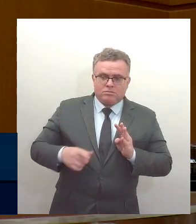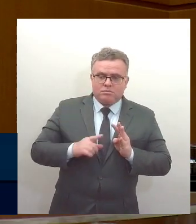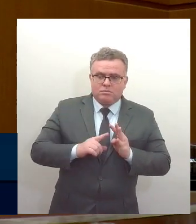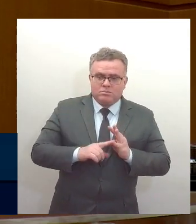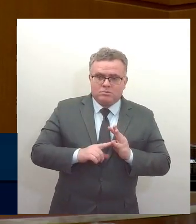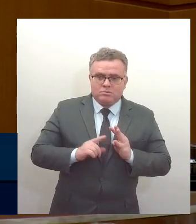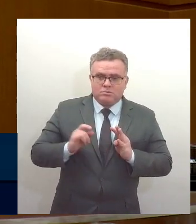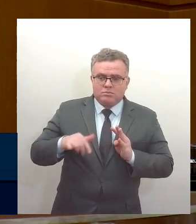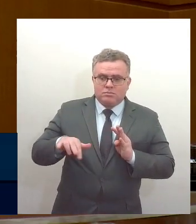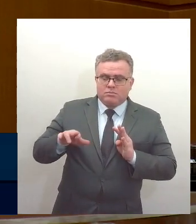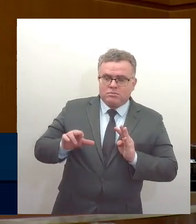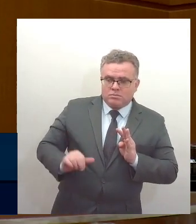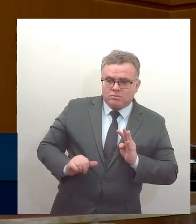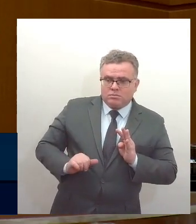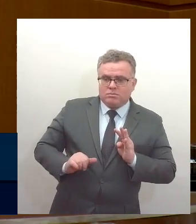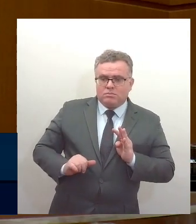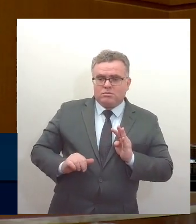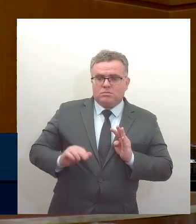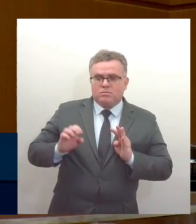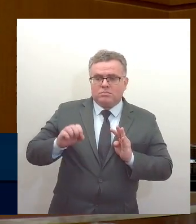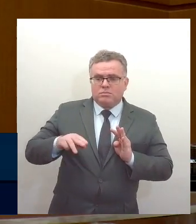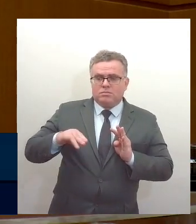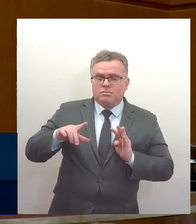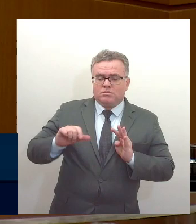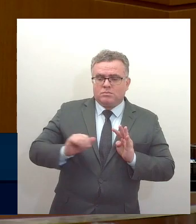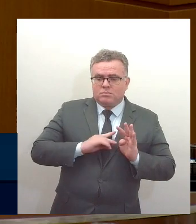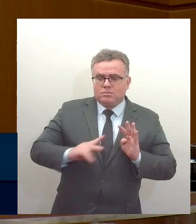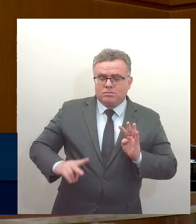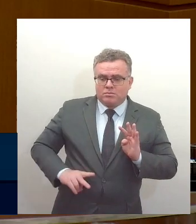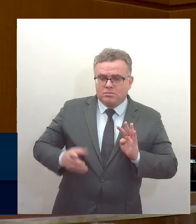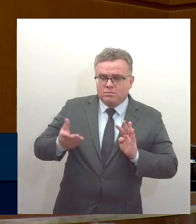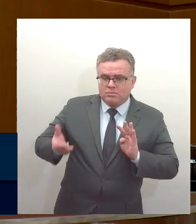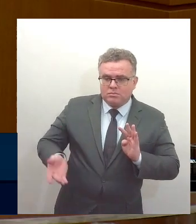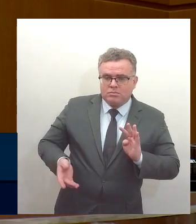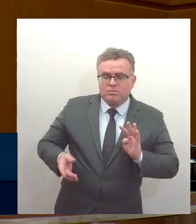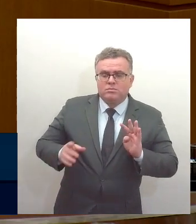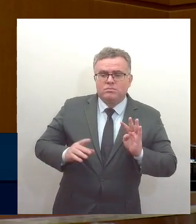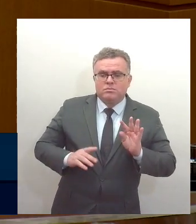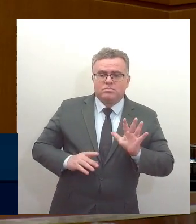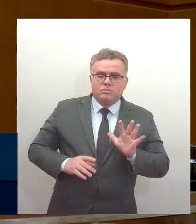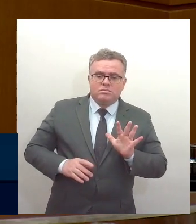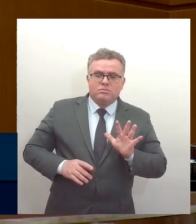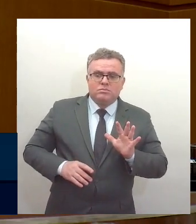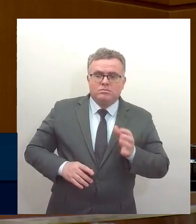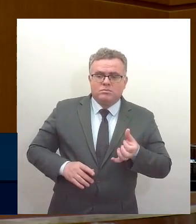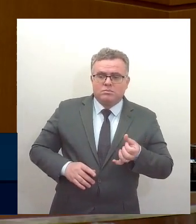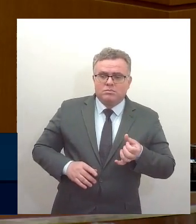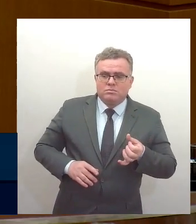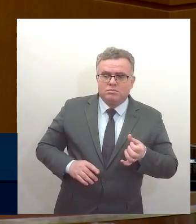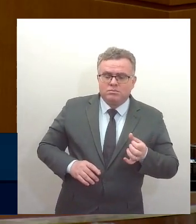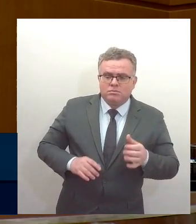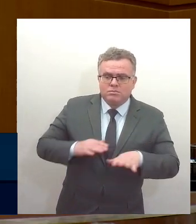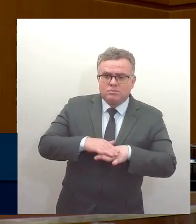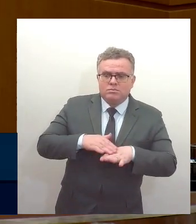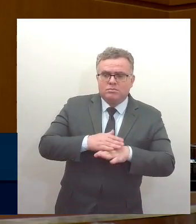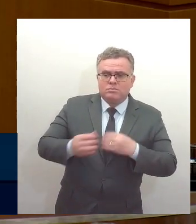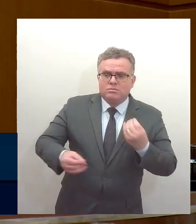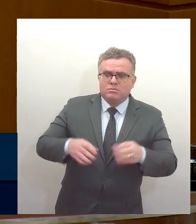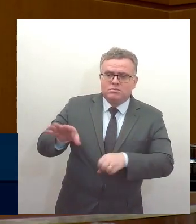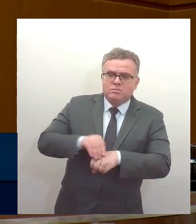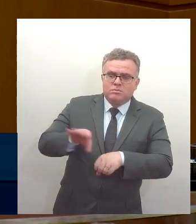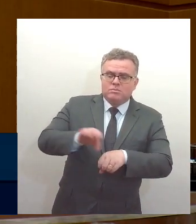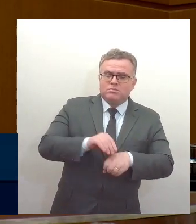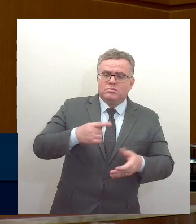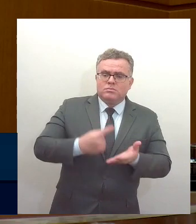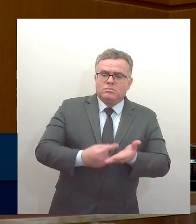era o momento do pessoal da organização enquadrar a gente e a gente poder fazer o compromisso com aquelas pessoas que estavam ali